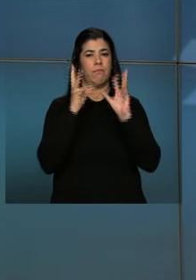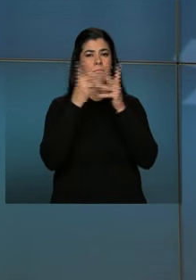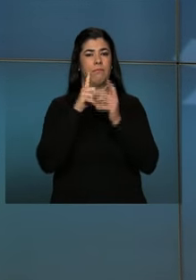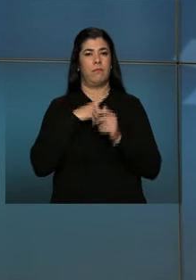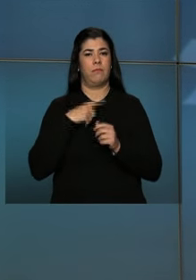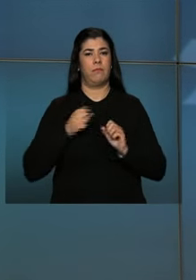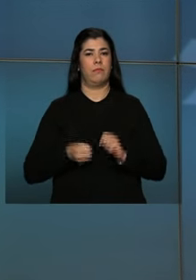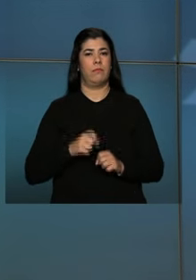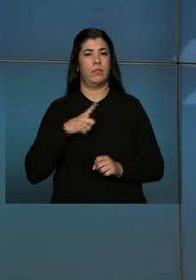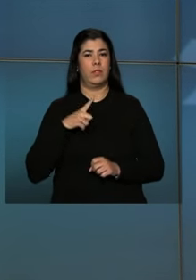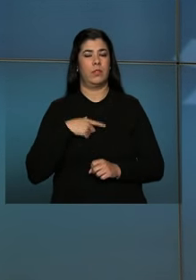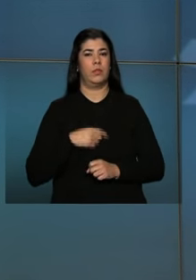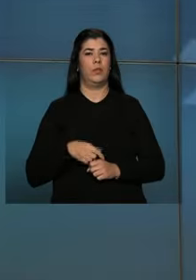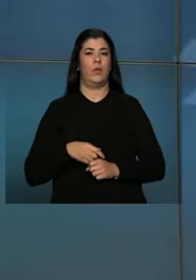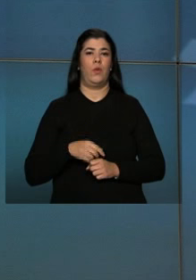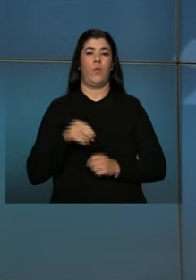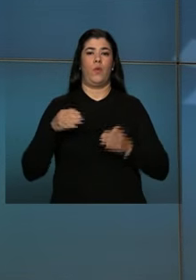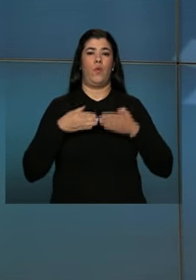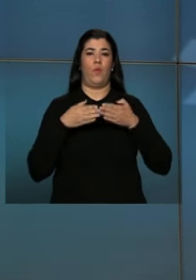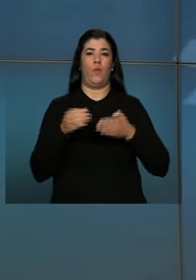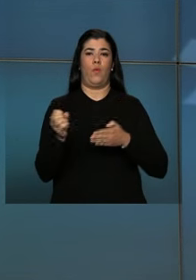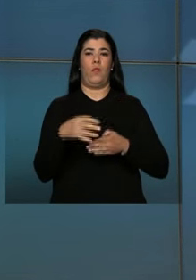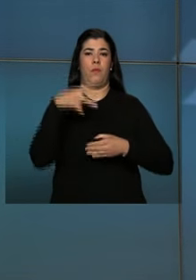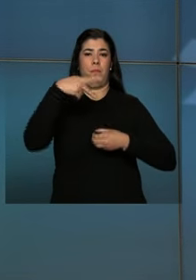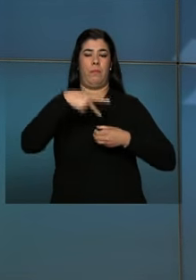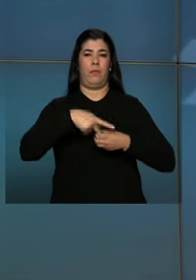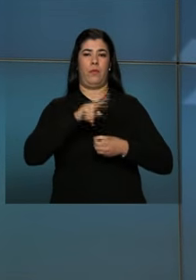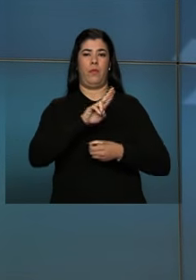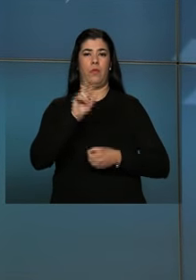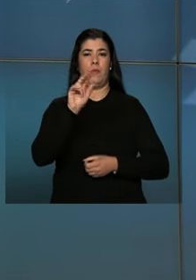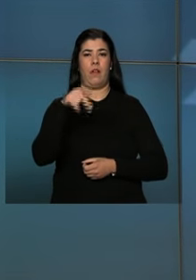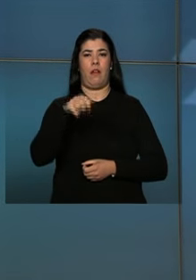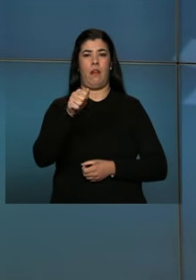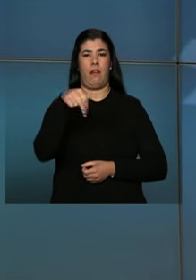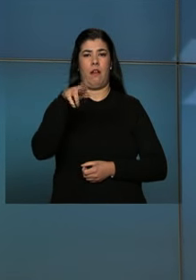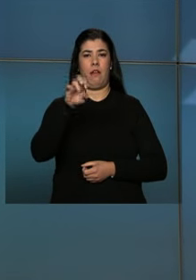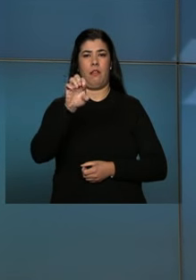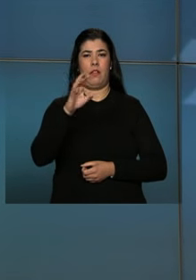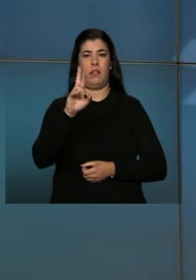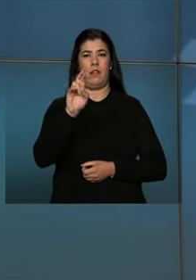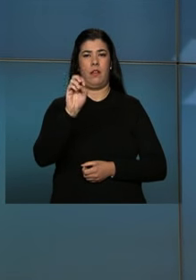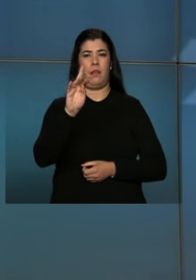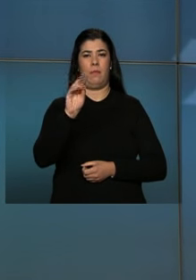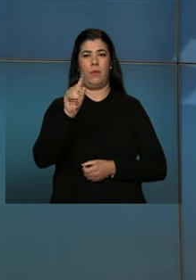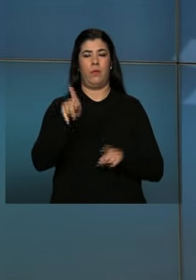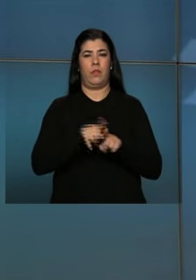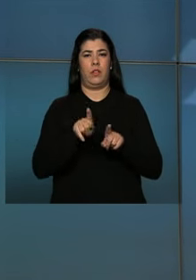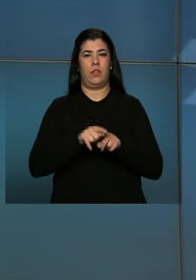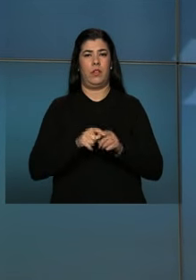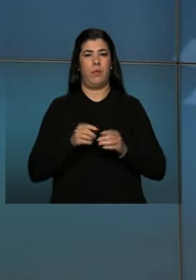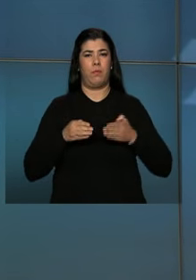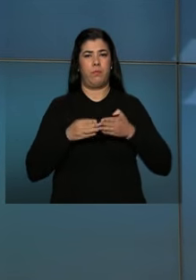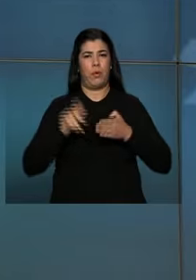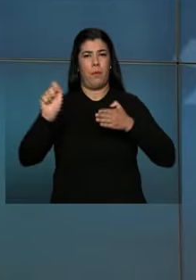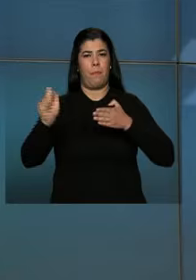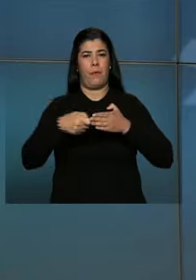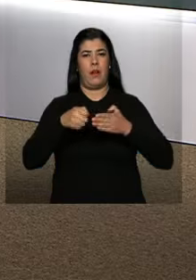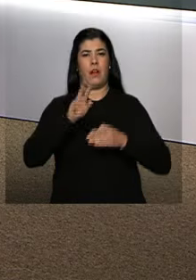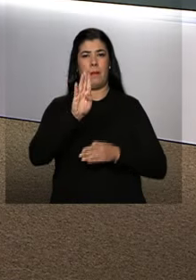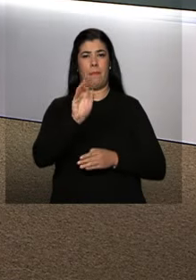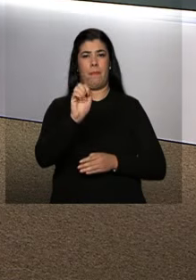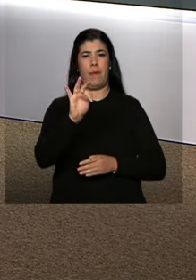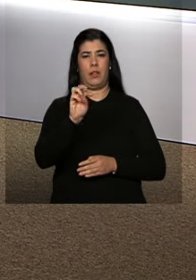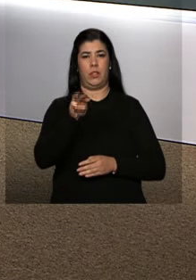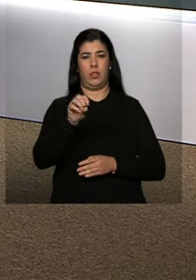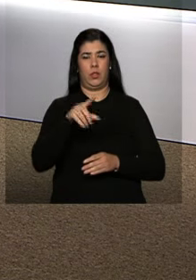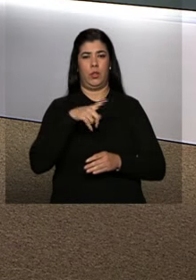navio petroleiro André Rebouças, que partirá hoje em viagem inaugural, e de batismo do petroleiro Marcílio Dias.